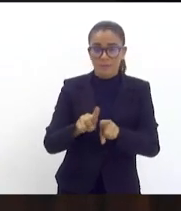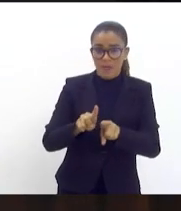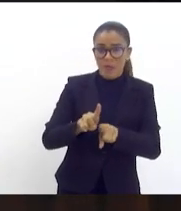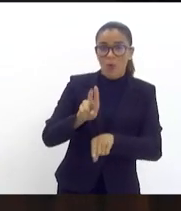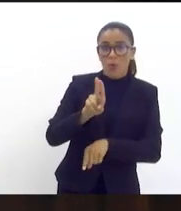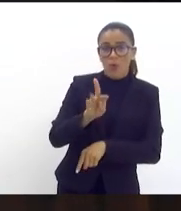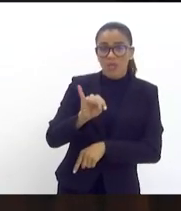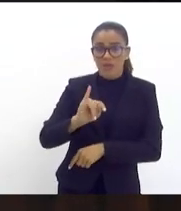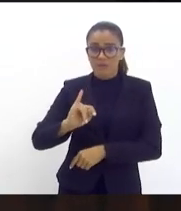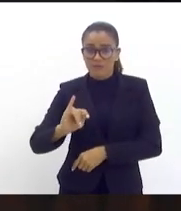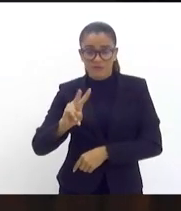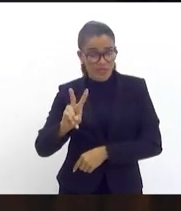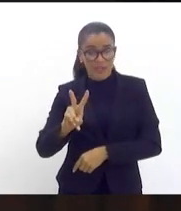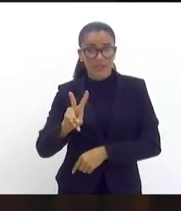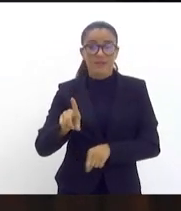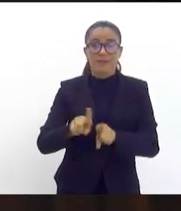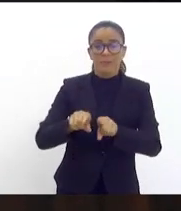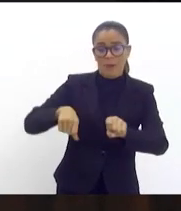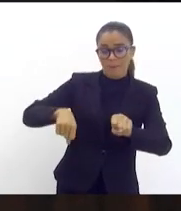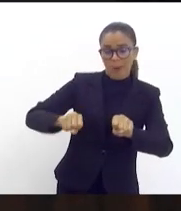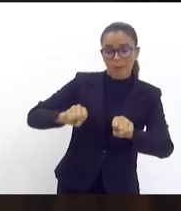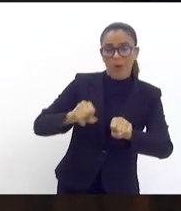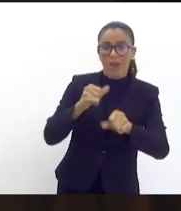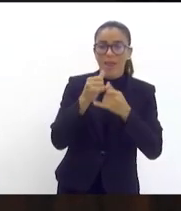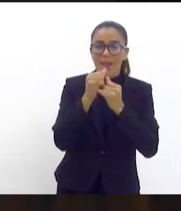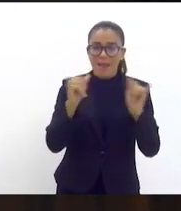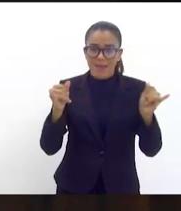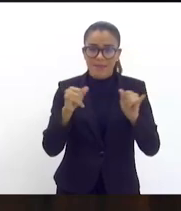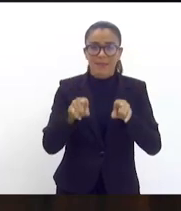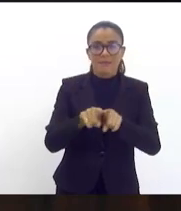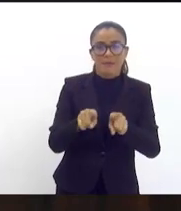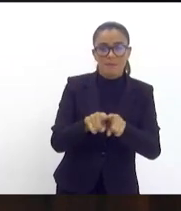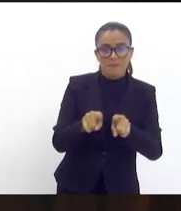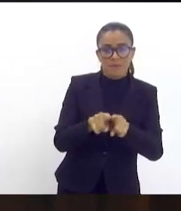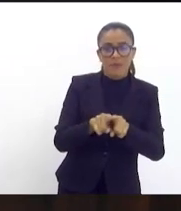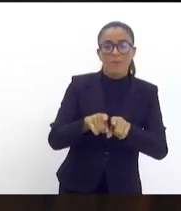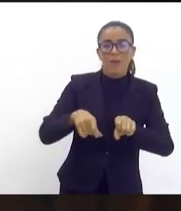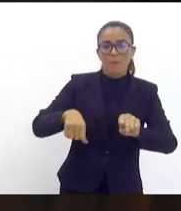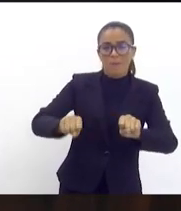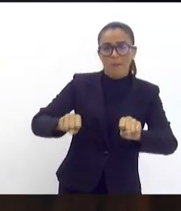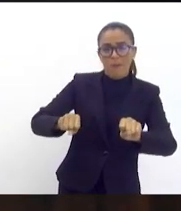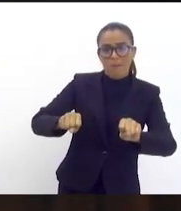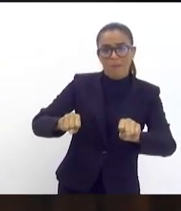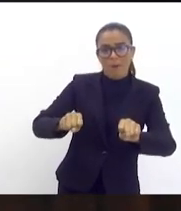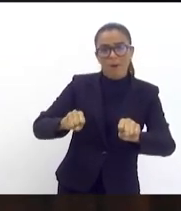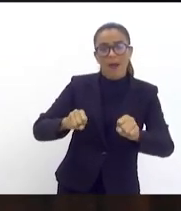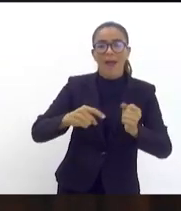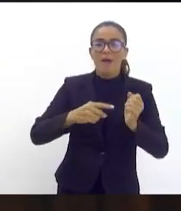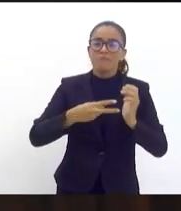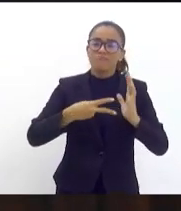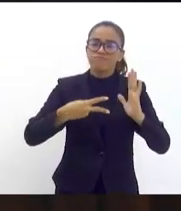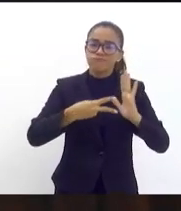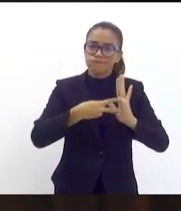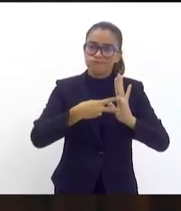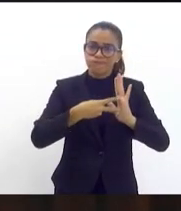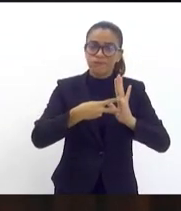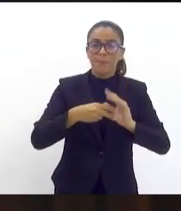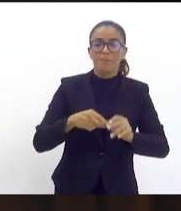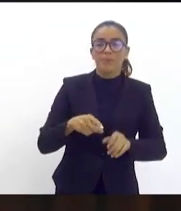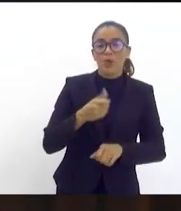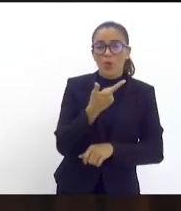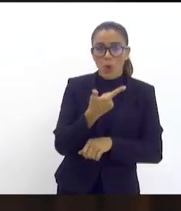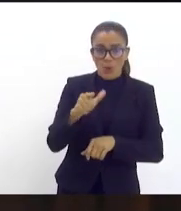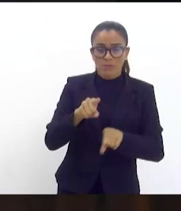UTV, motocicletas elétricas, scooters e off-road no Estado do Rio de Janeiro e dá outras